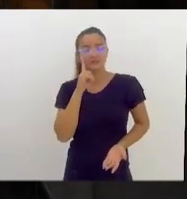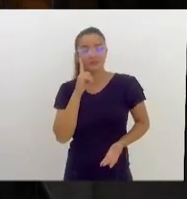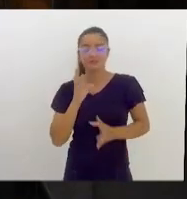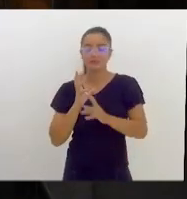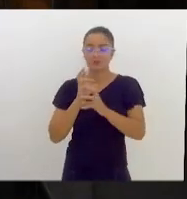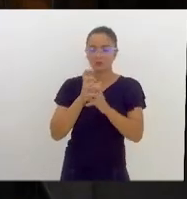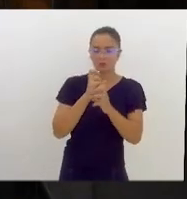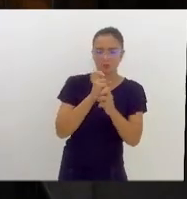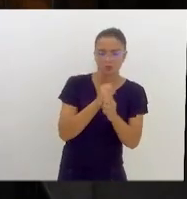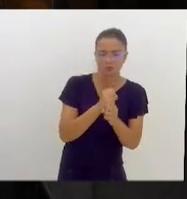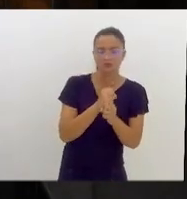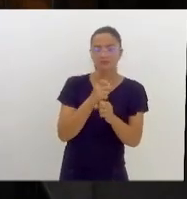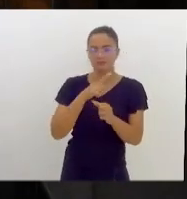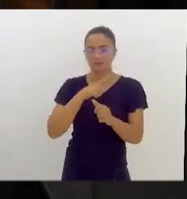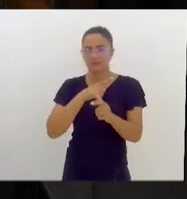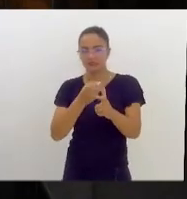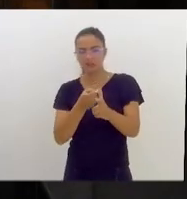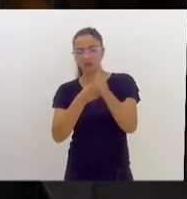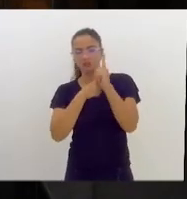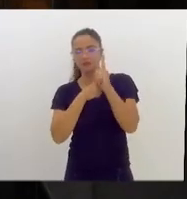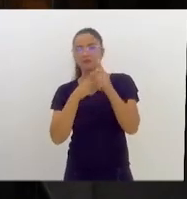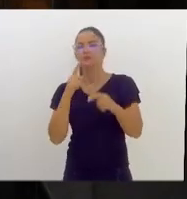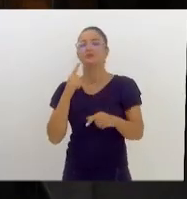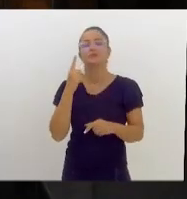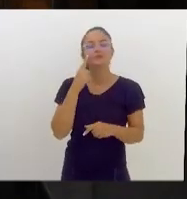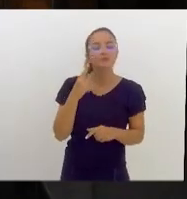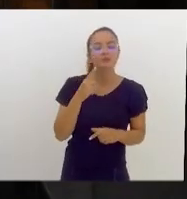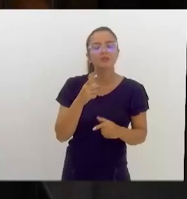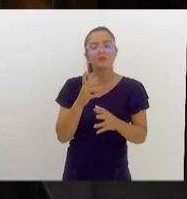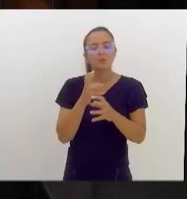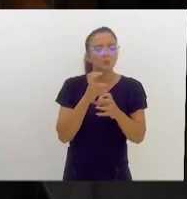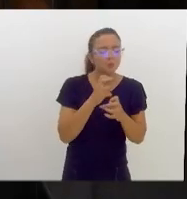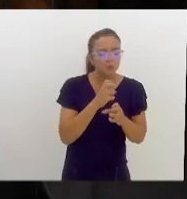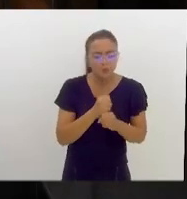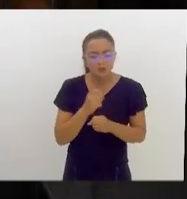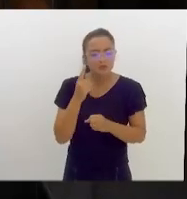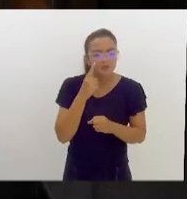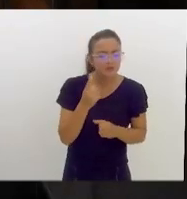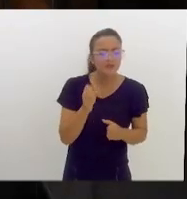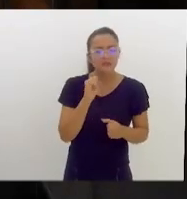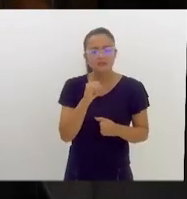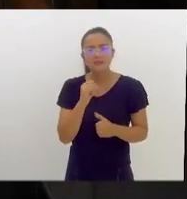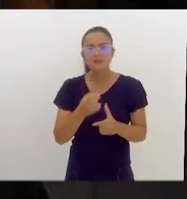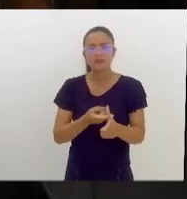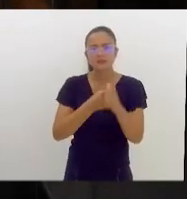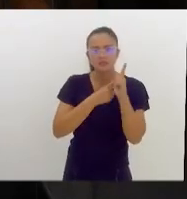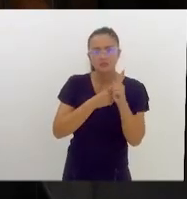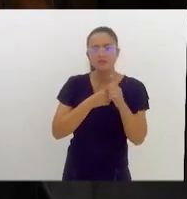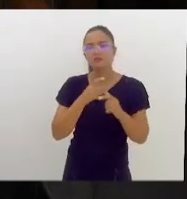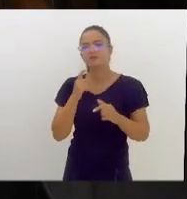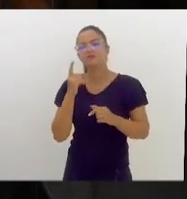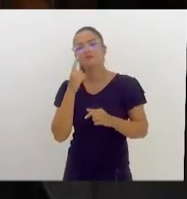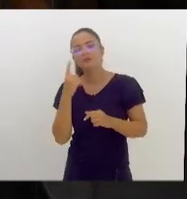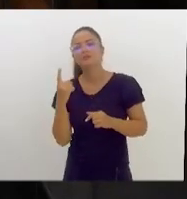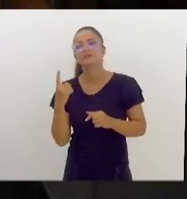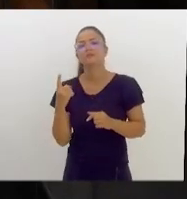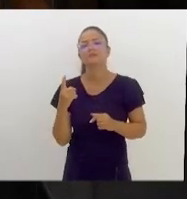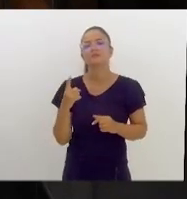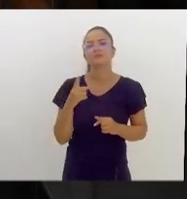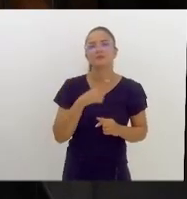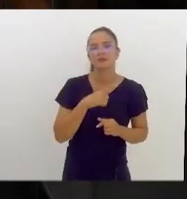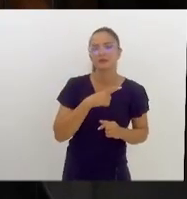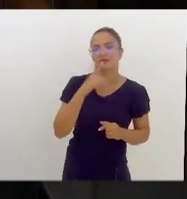dívida e verificamos se a dívida fosse somente reajustada